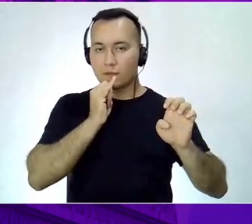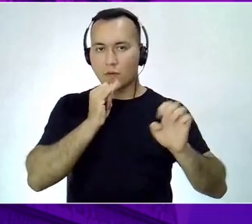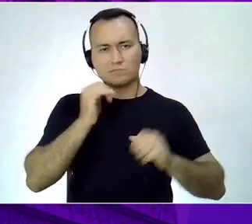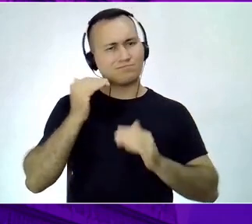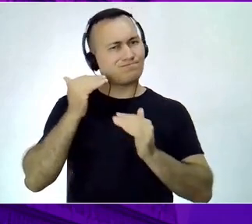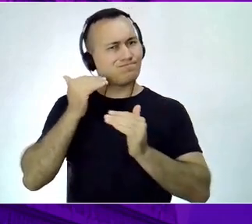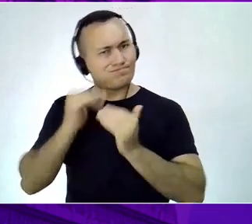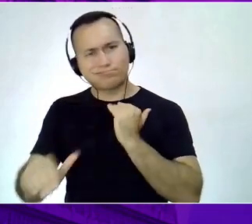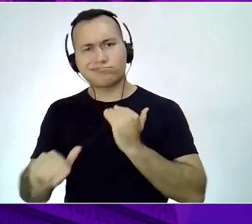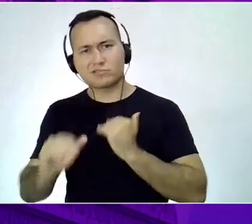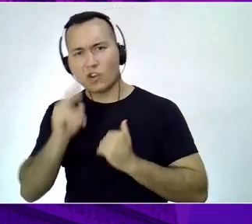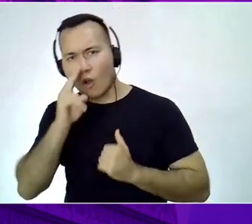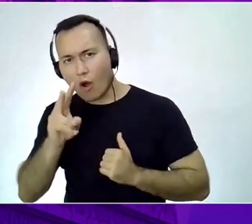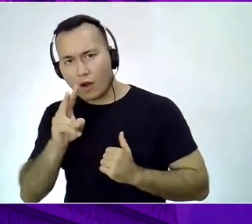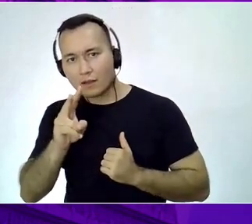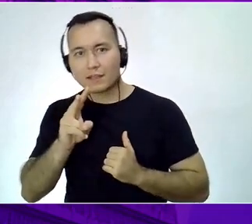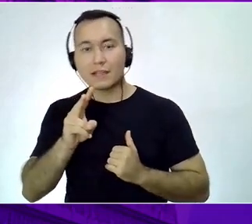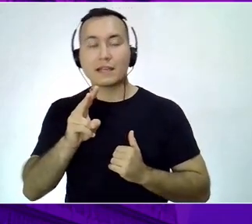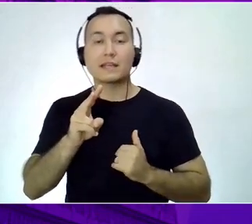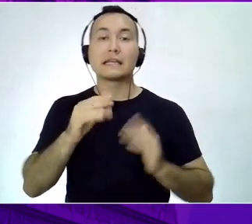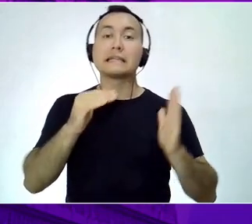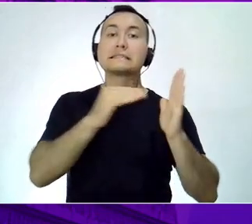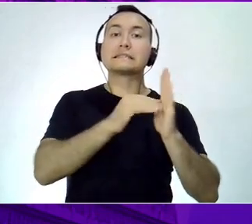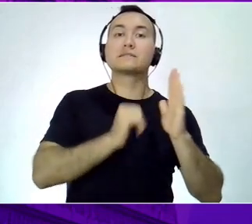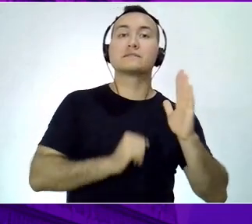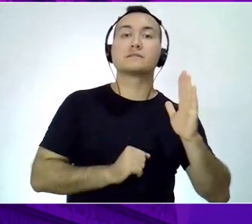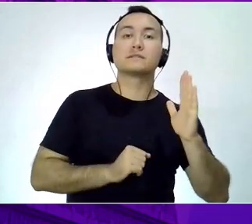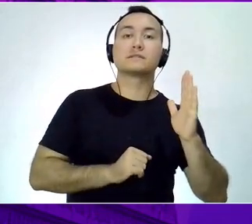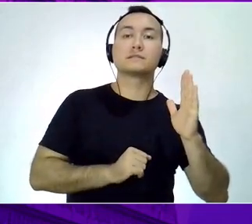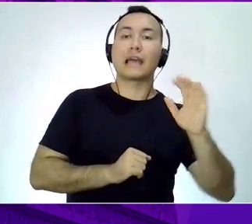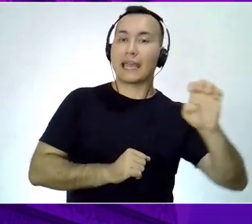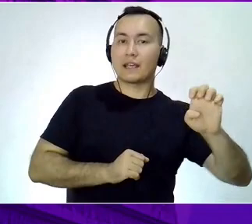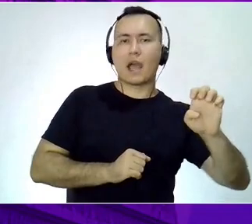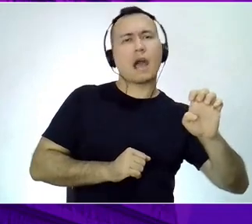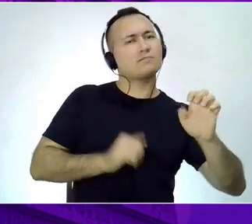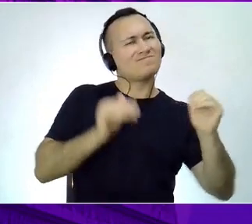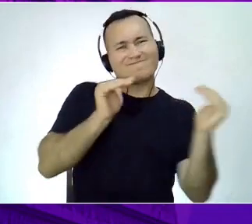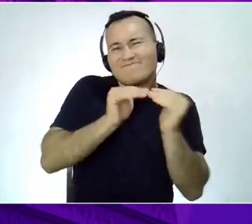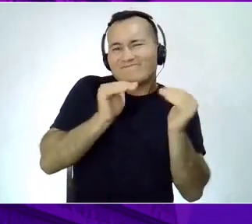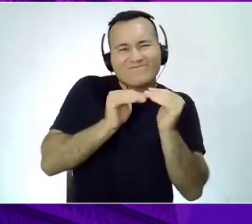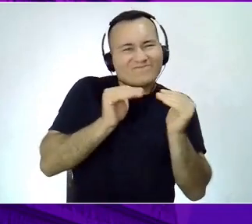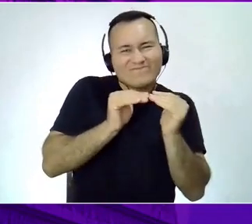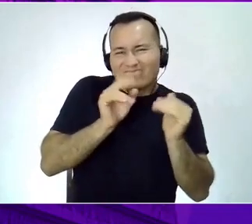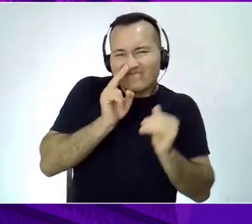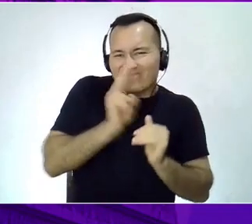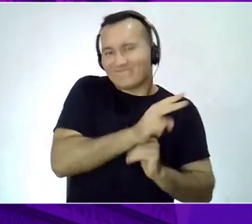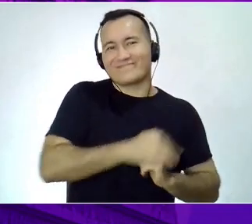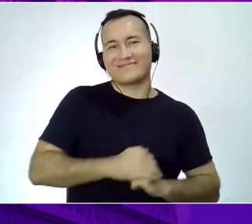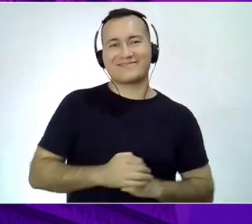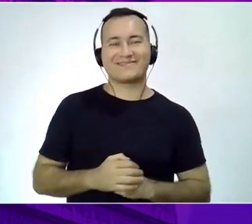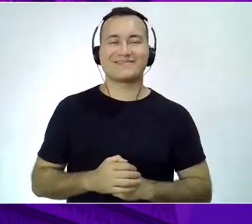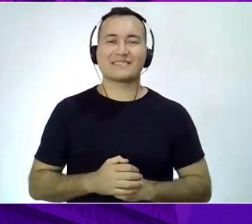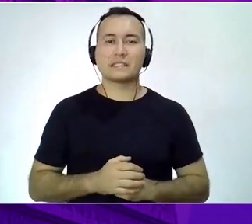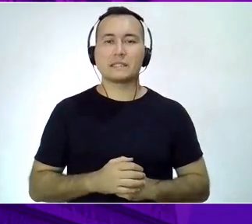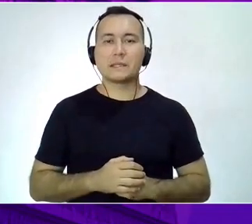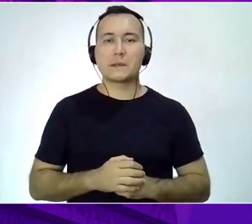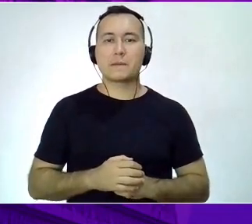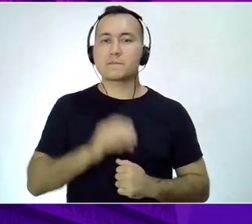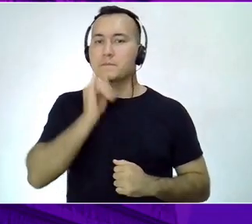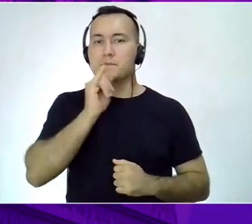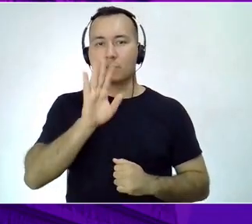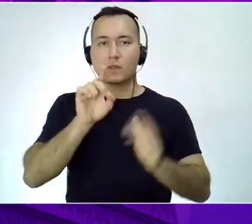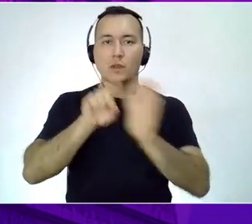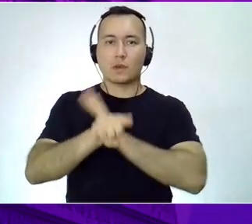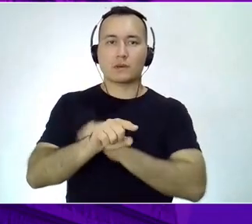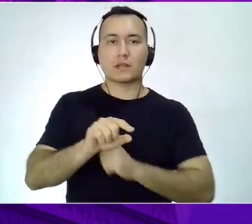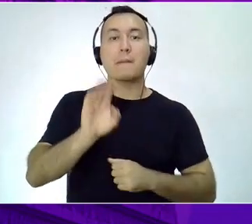é uma escala, ela é contínua, ela tem uma sequência lógica, né? Vamos olhar primeiro para uma das questões só, a D, que está ali